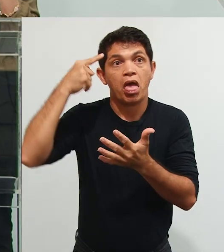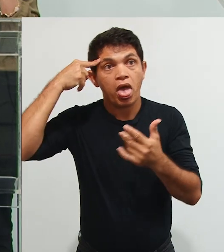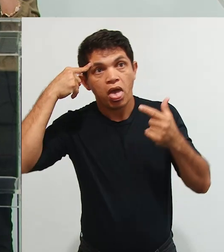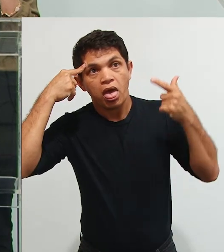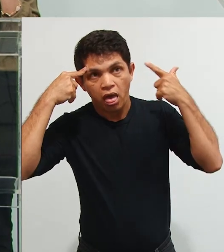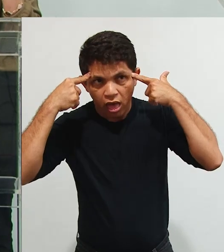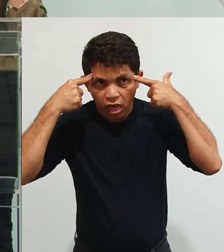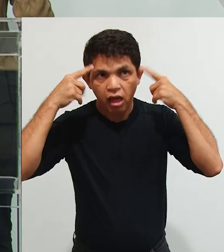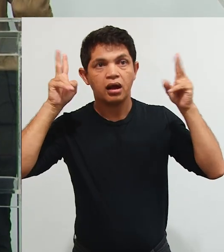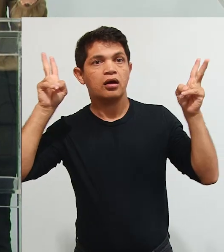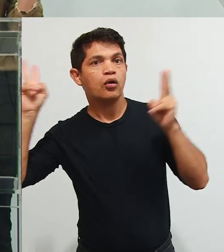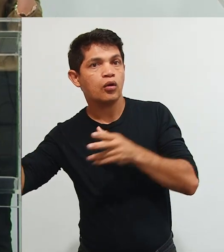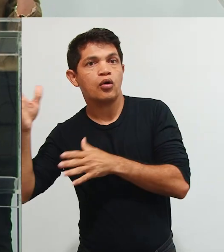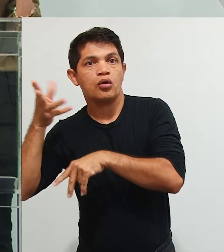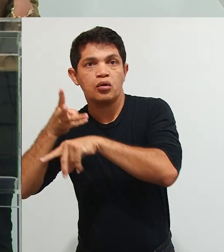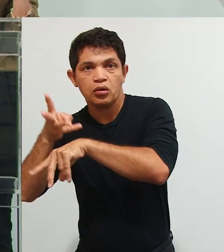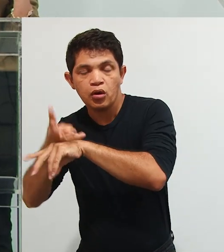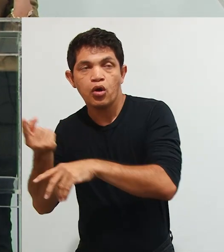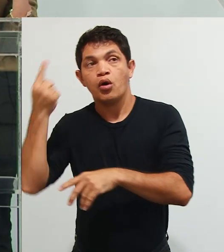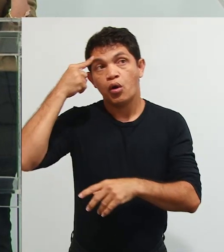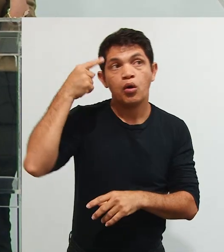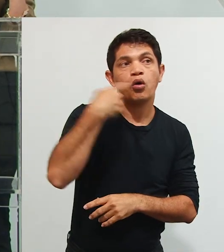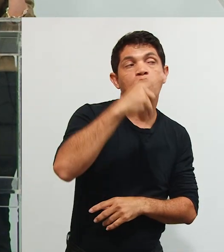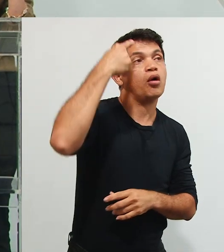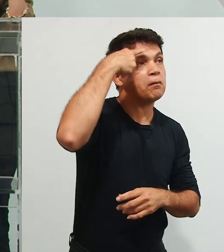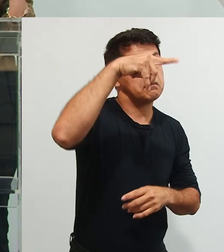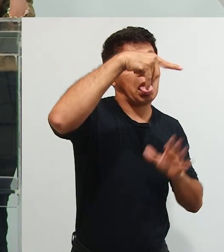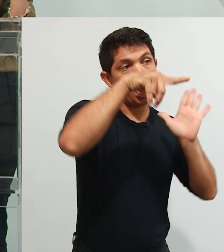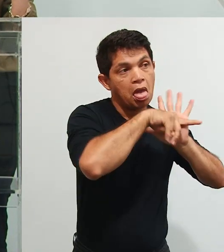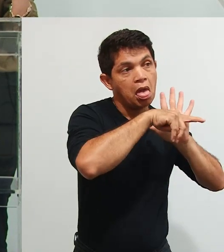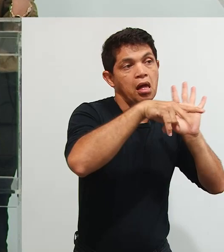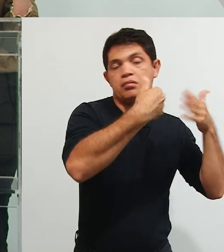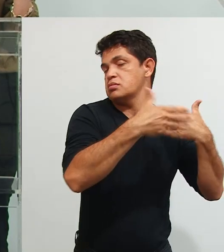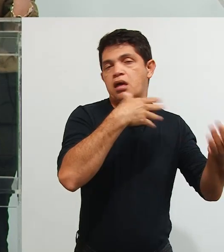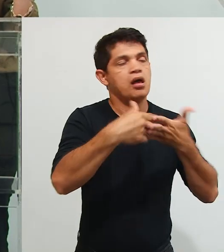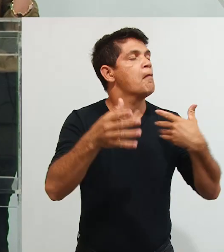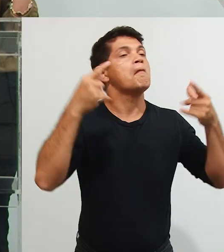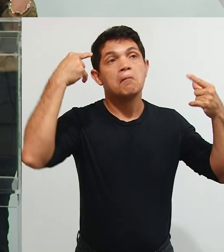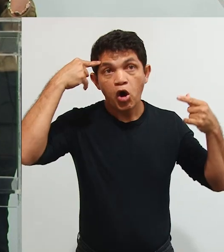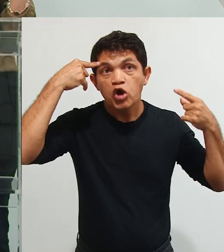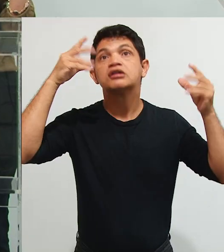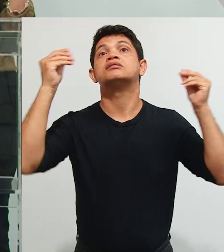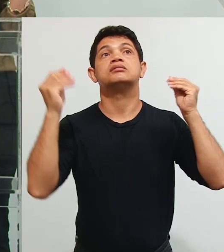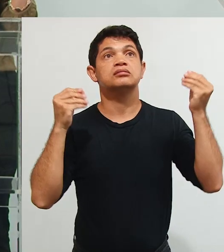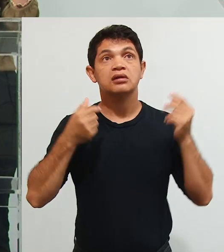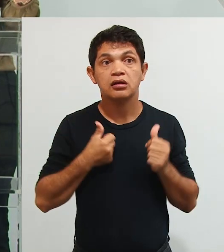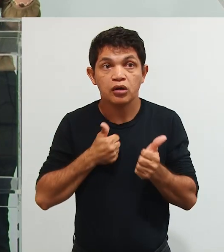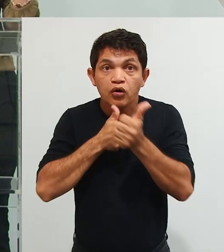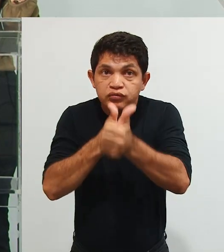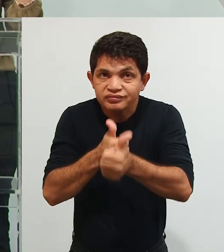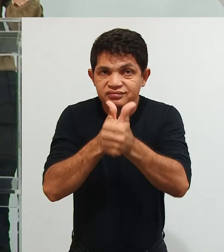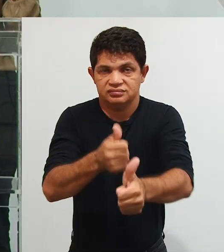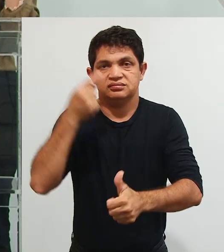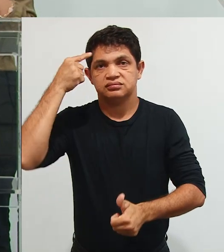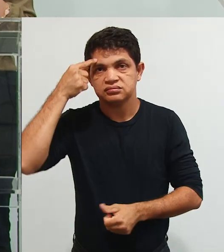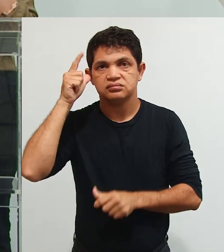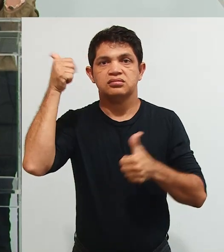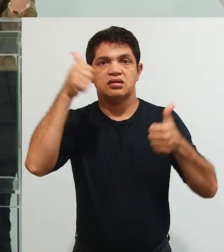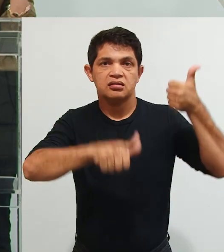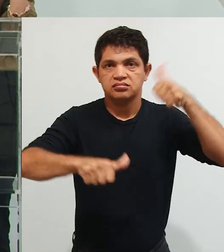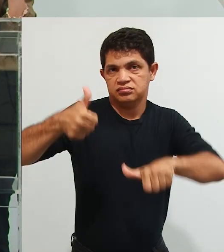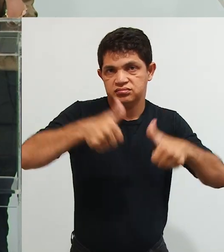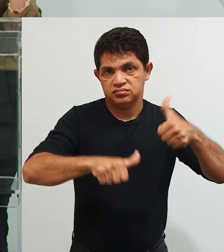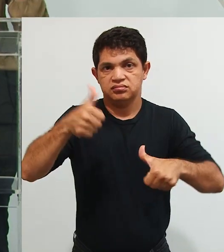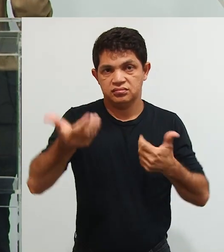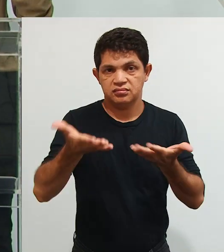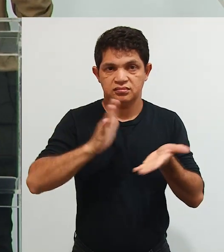Mas é assim, não é pensar que eu estava escovando os dentes e que depois eu vou dirigir, aí imaginar eu dirigindo escovando. Não